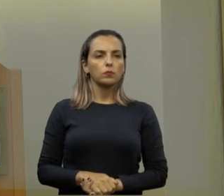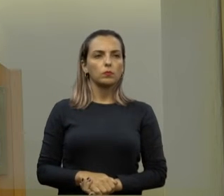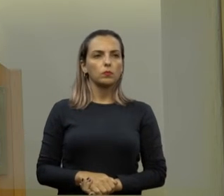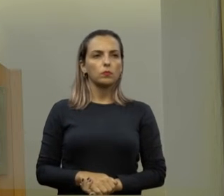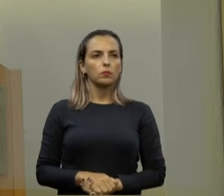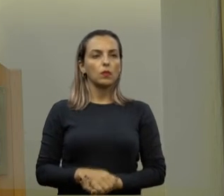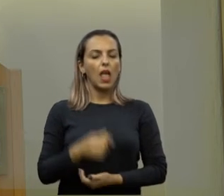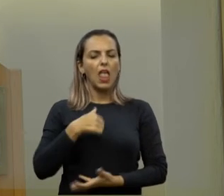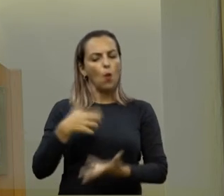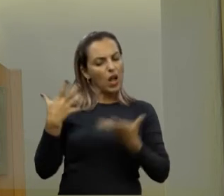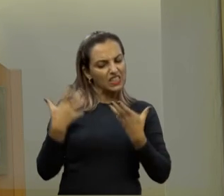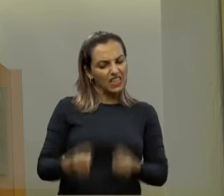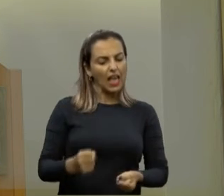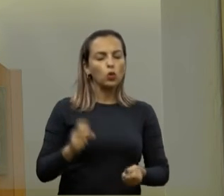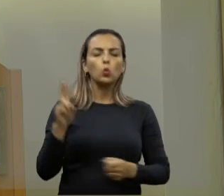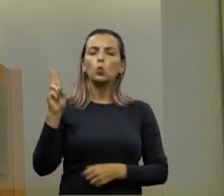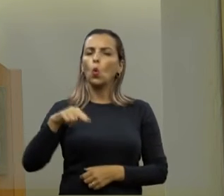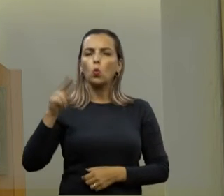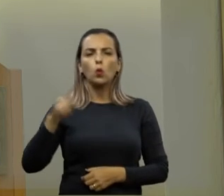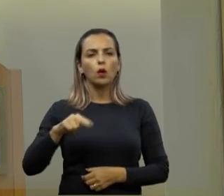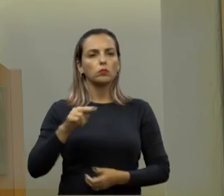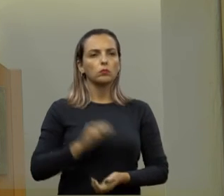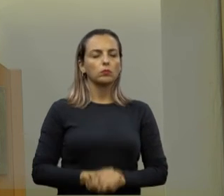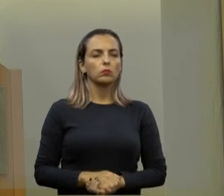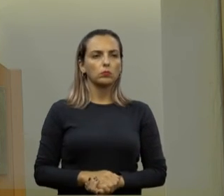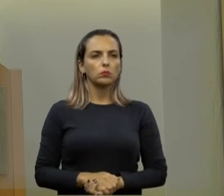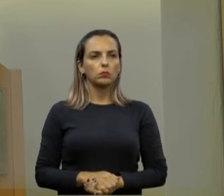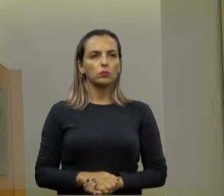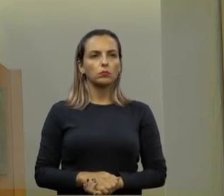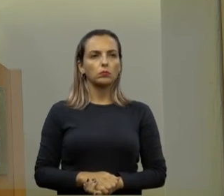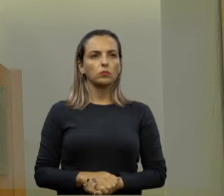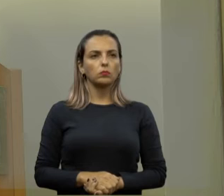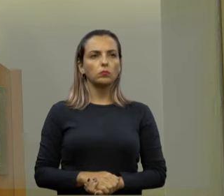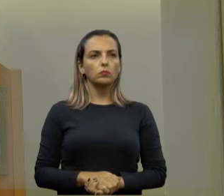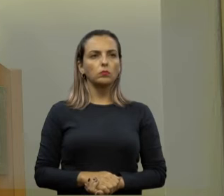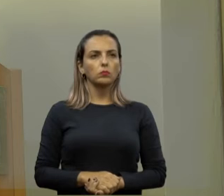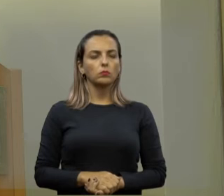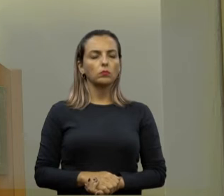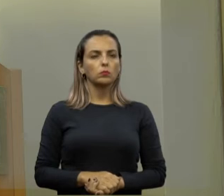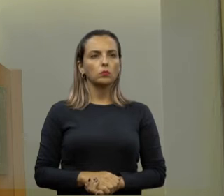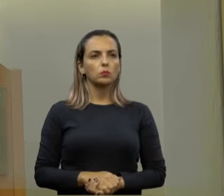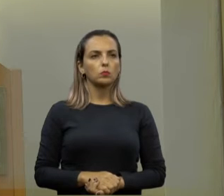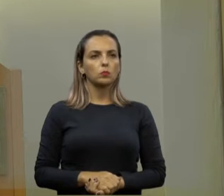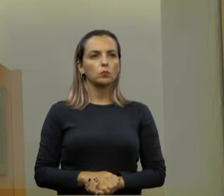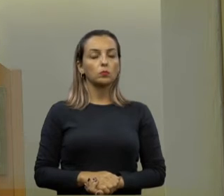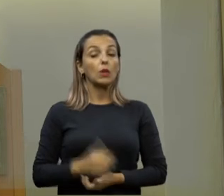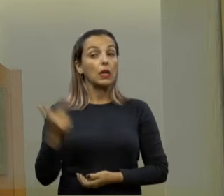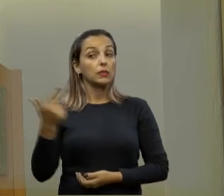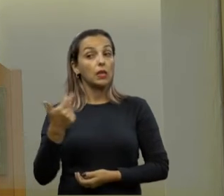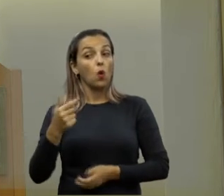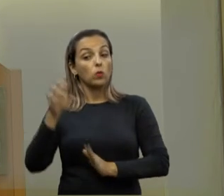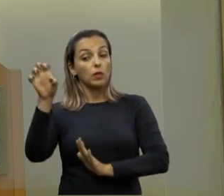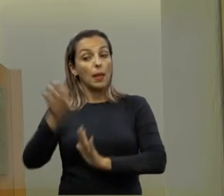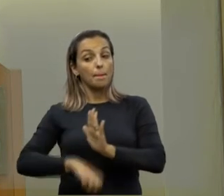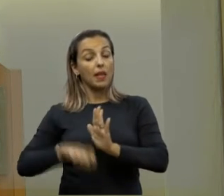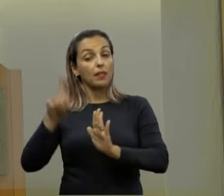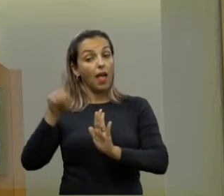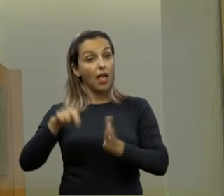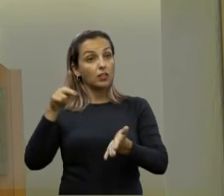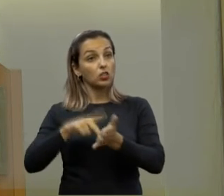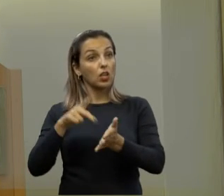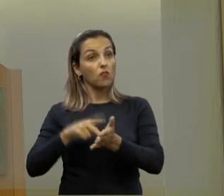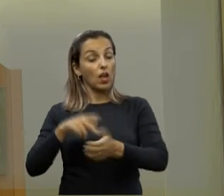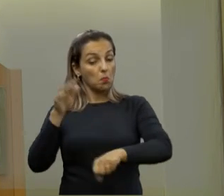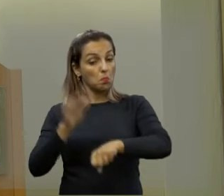eu não vou admitir hipótese alguma em hipótese alguma o segundo a ementa é realmente